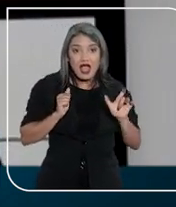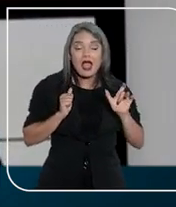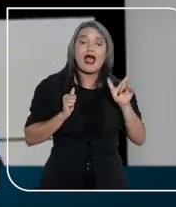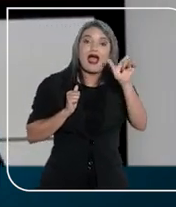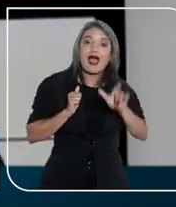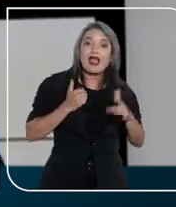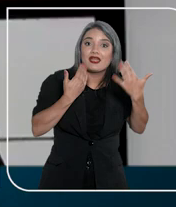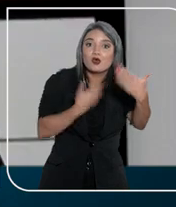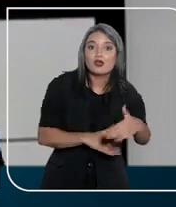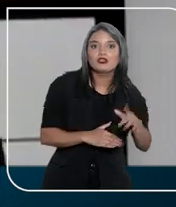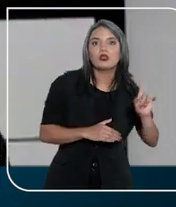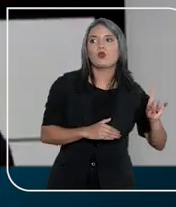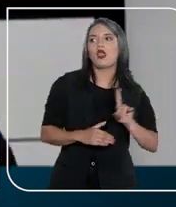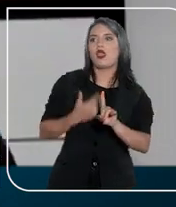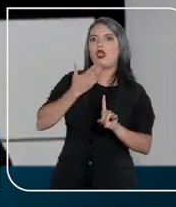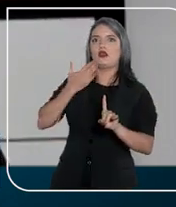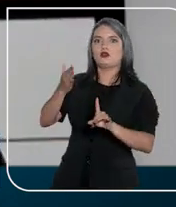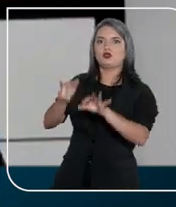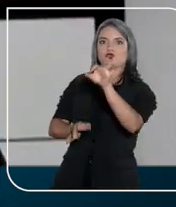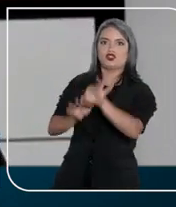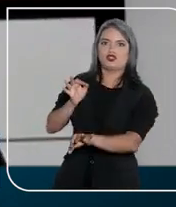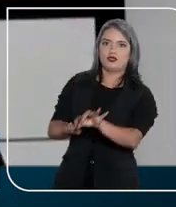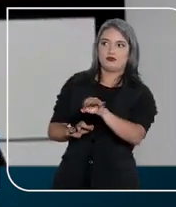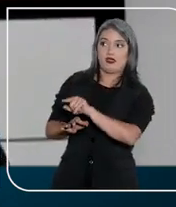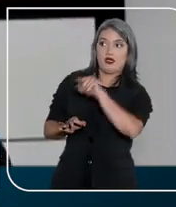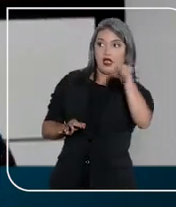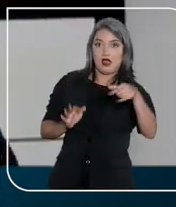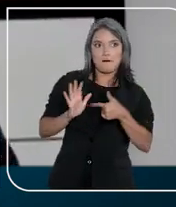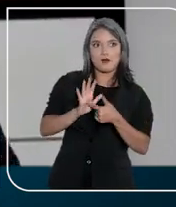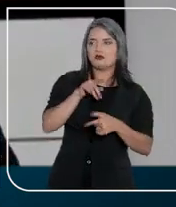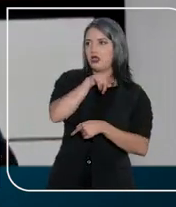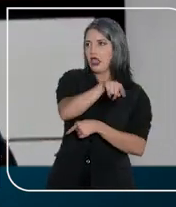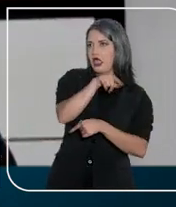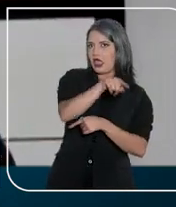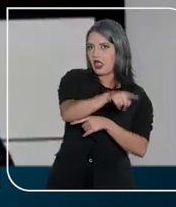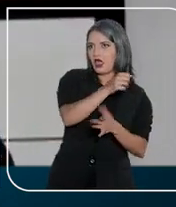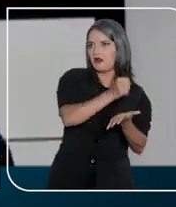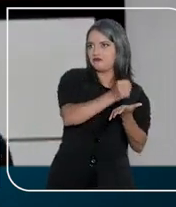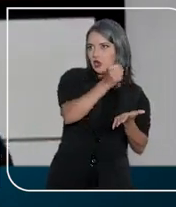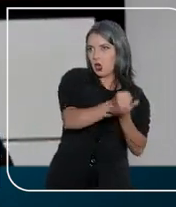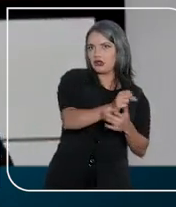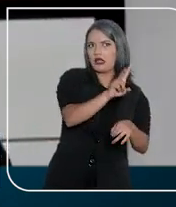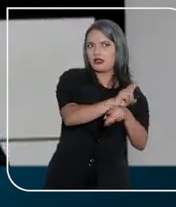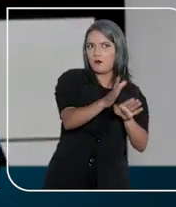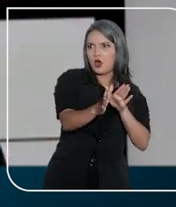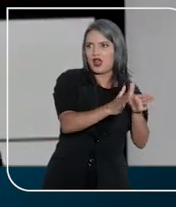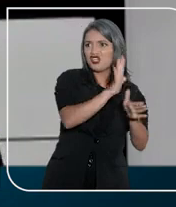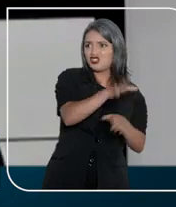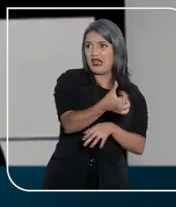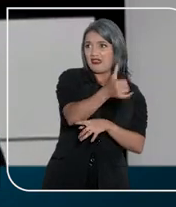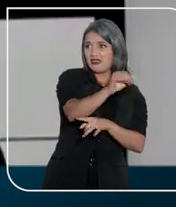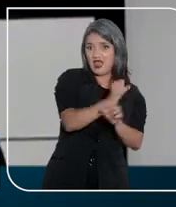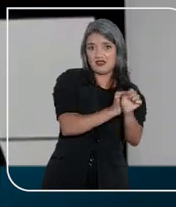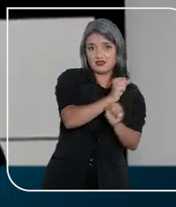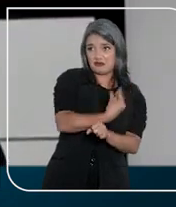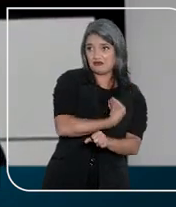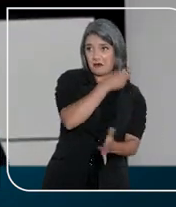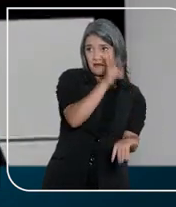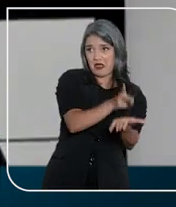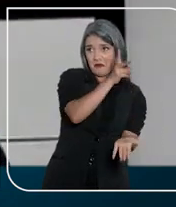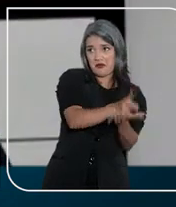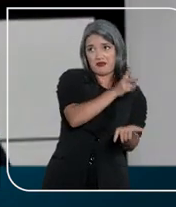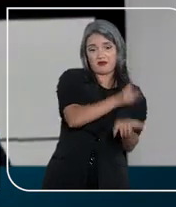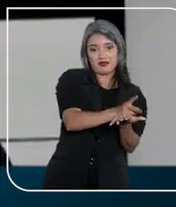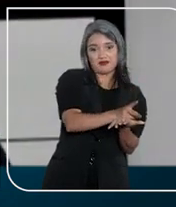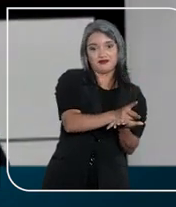eu joguei. Olha, estes candidatos aqui entraram para o processo seletivo e já se vai 10 anos e ninguém sai dali.